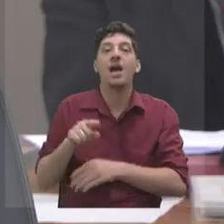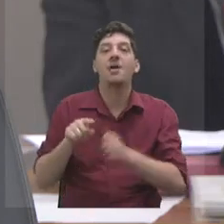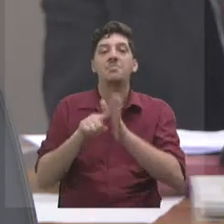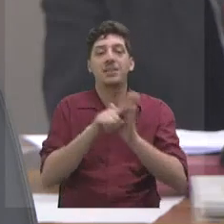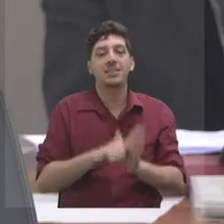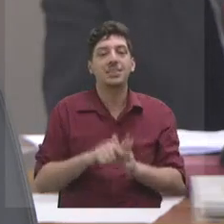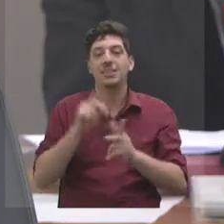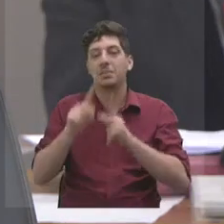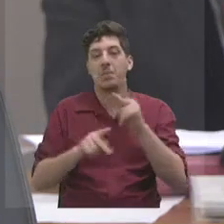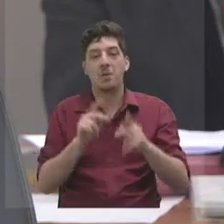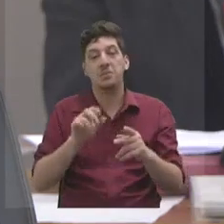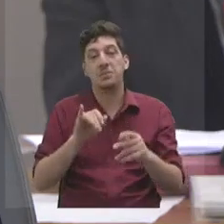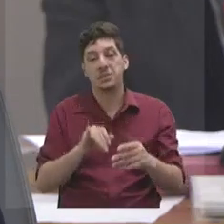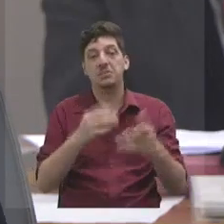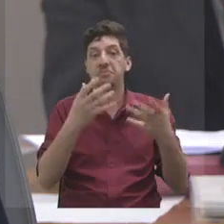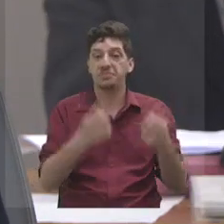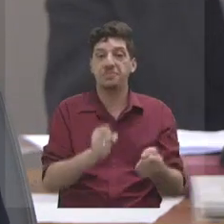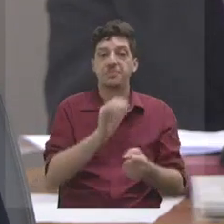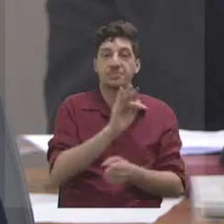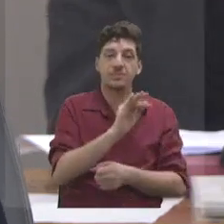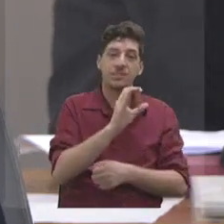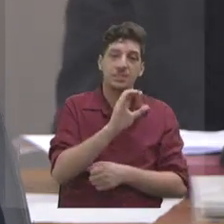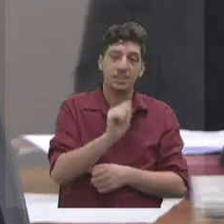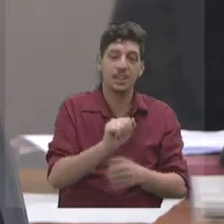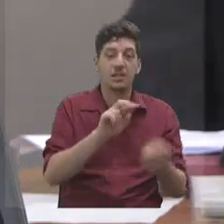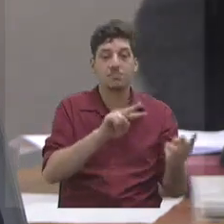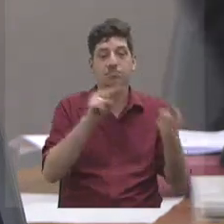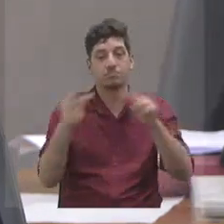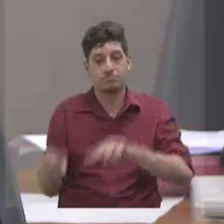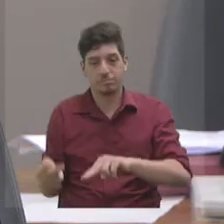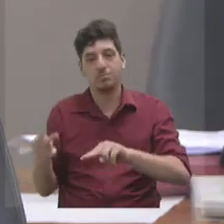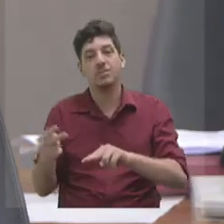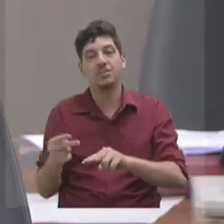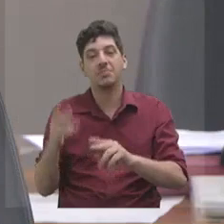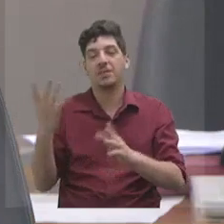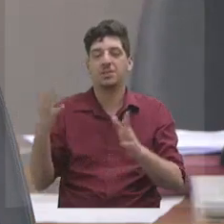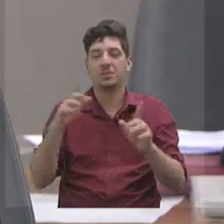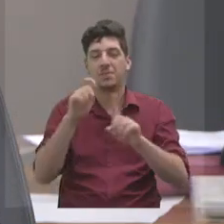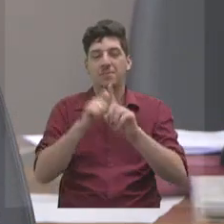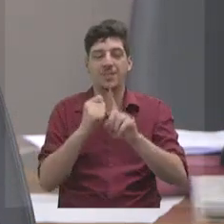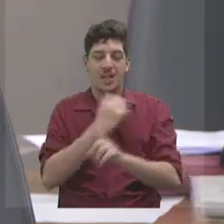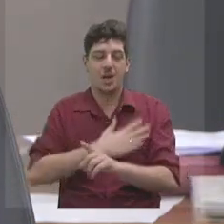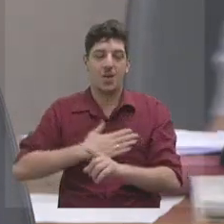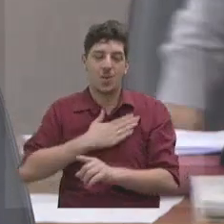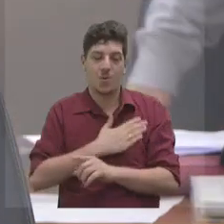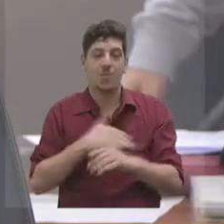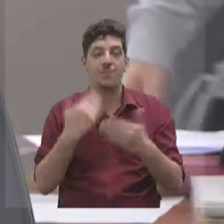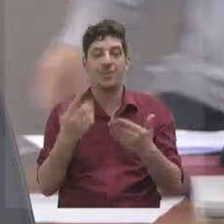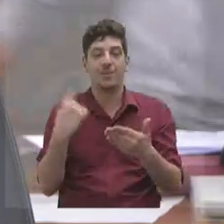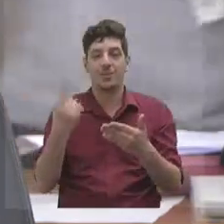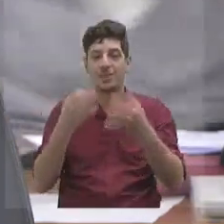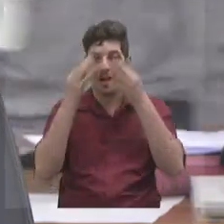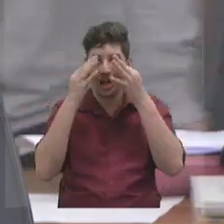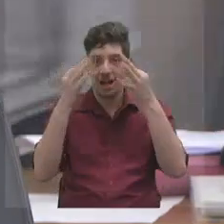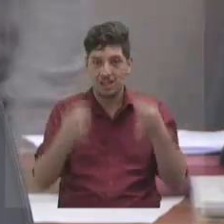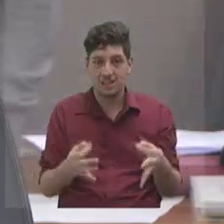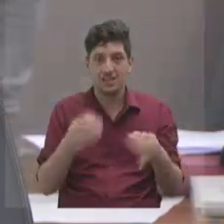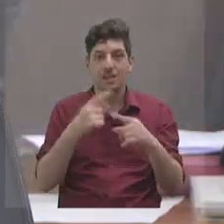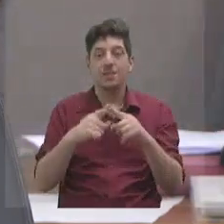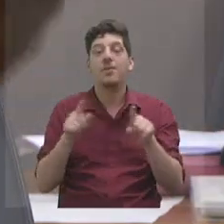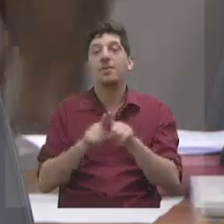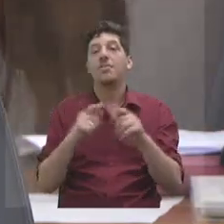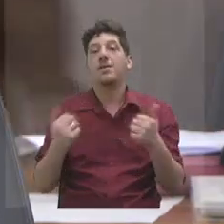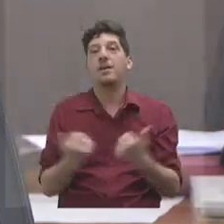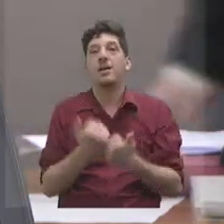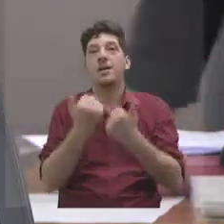da renovação da FCA da ferrovia centro Atlântica é prevista para o mês de agosto agora então a gente tá atento com essa janela e conto com o apoio né aqui